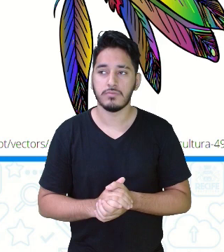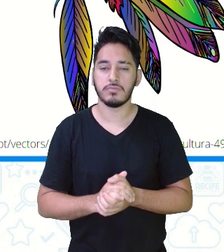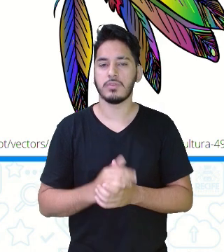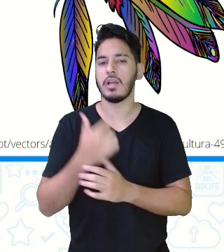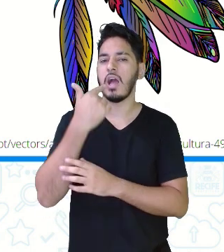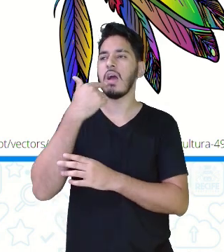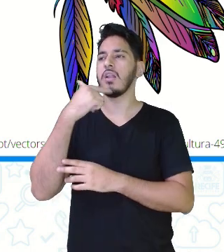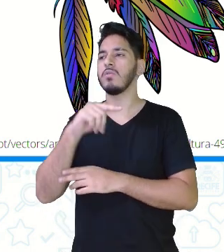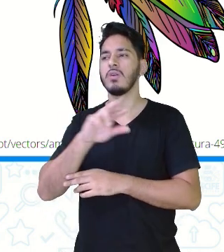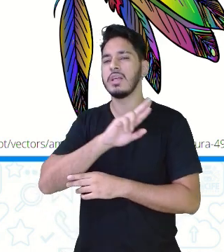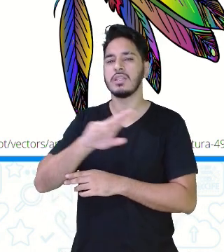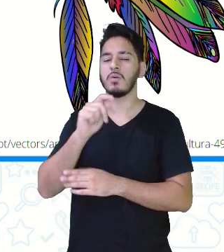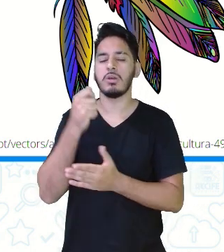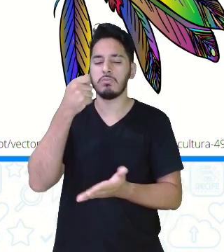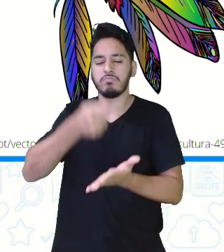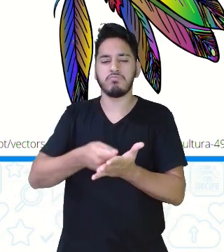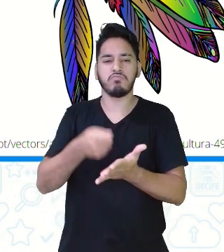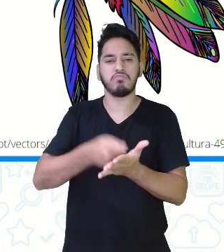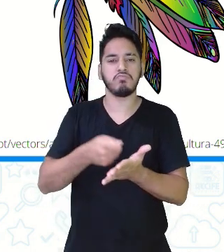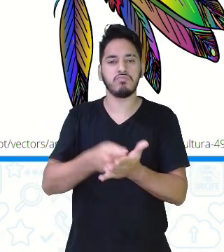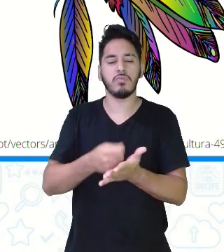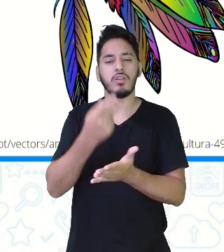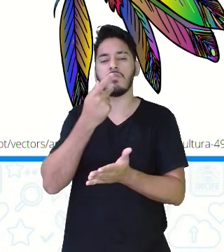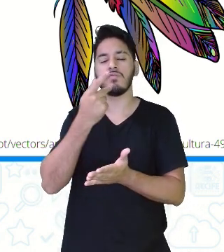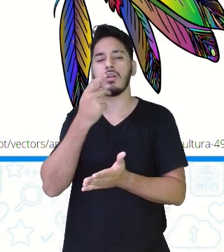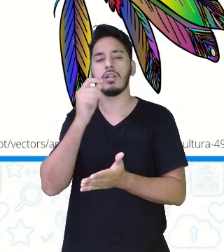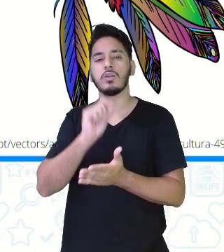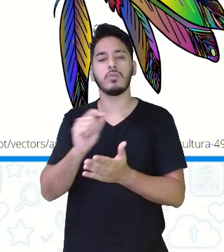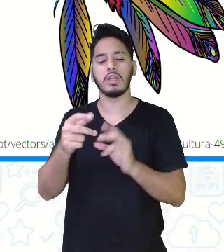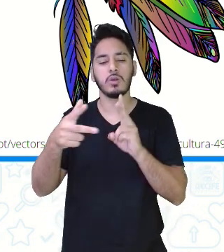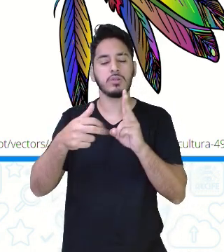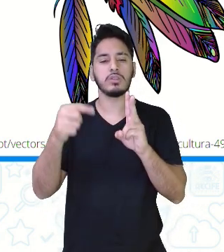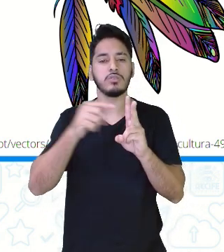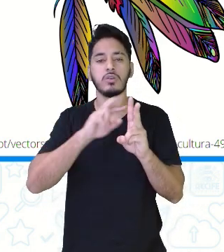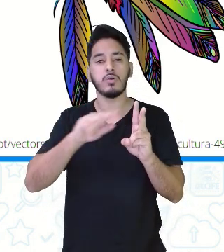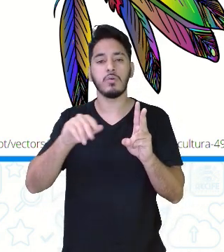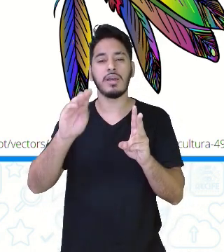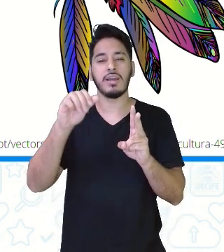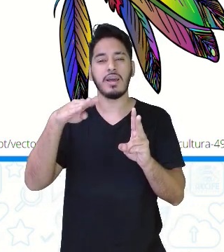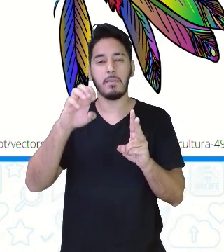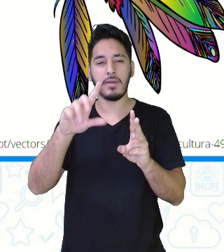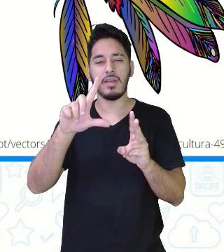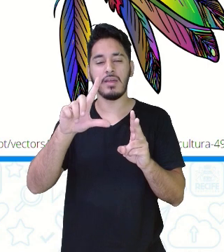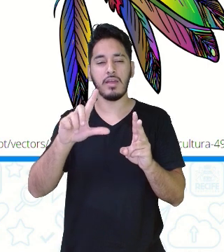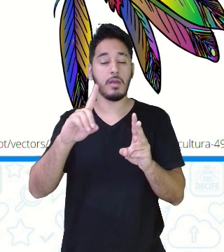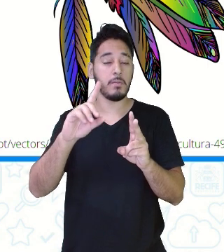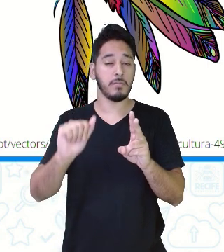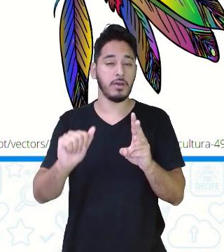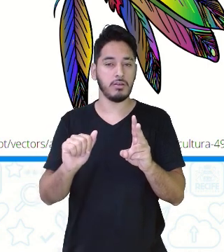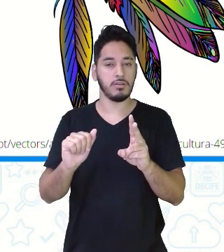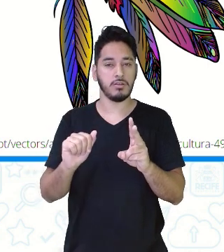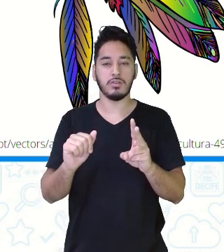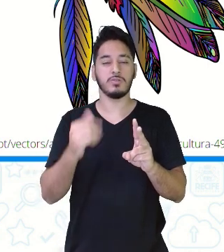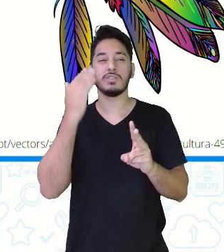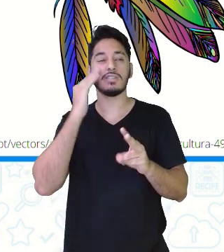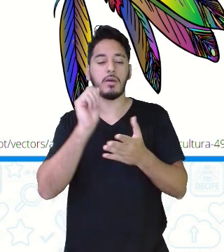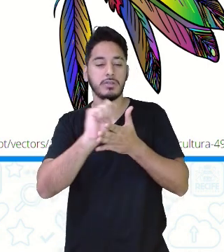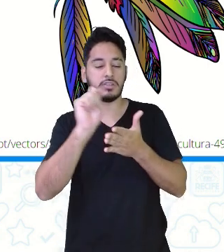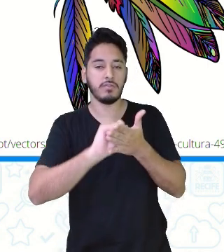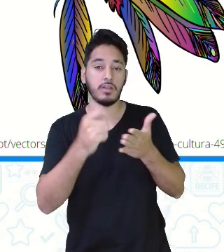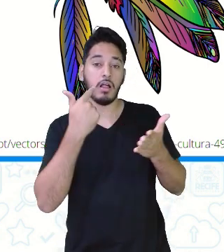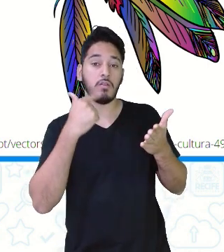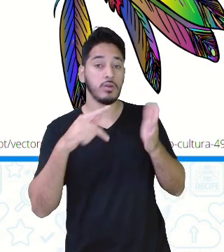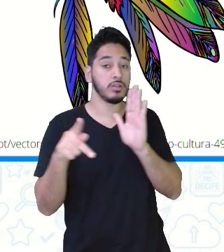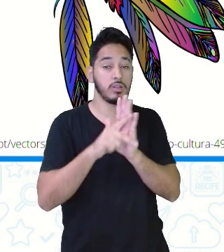A língua não é determinante para se poder dizer que o indígena não é Cambeba. Por não saber escrever, na língua do seu